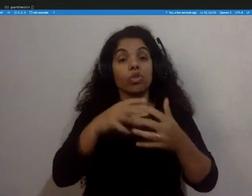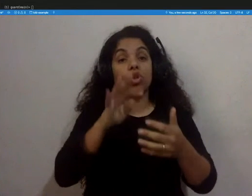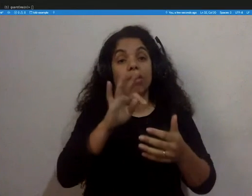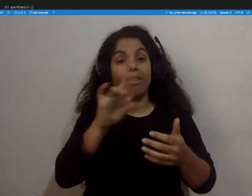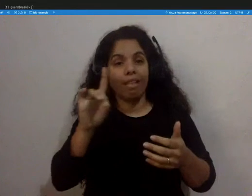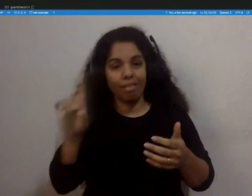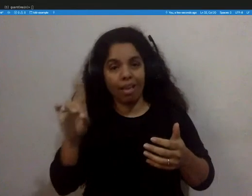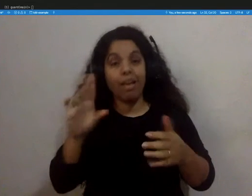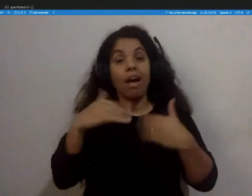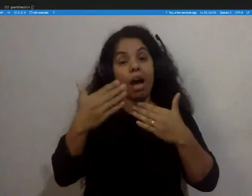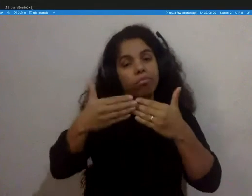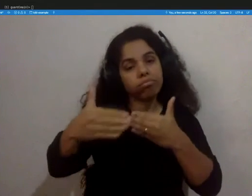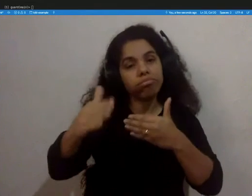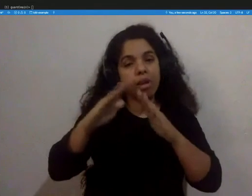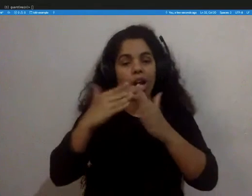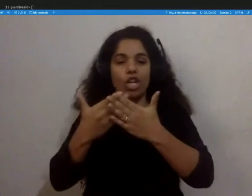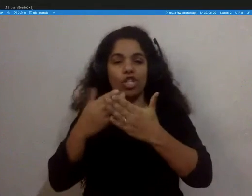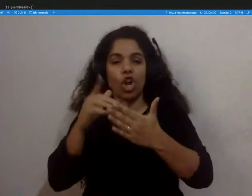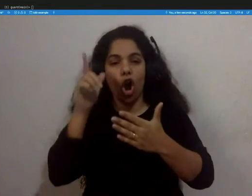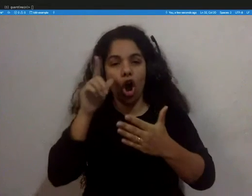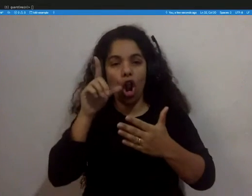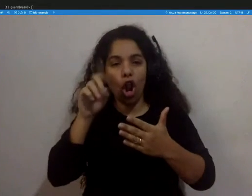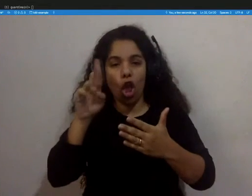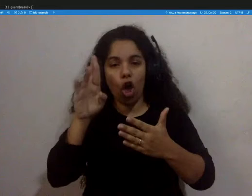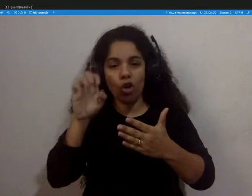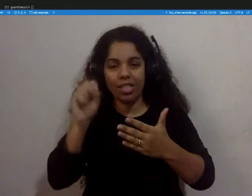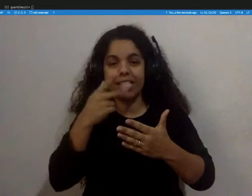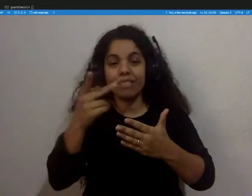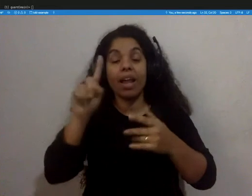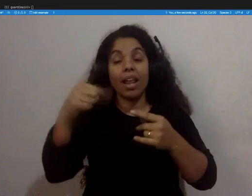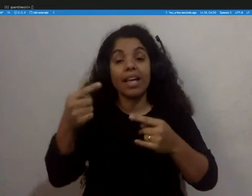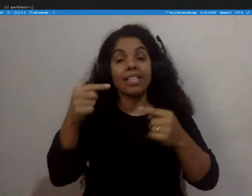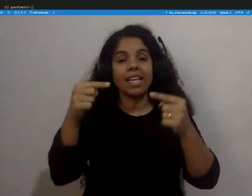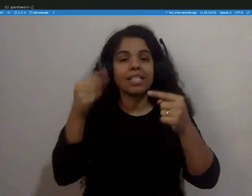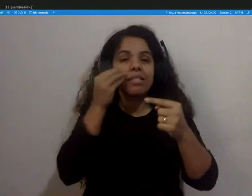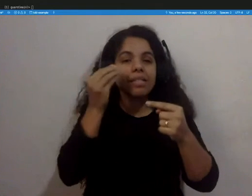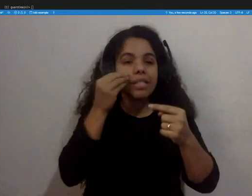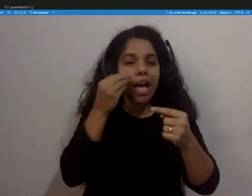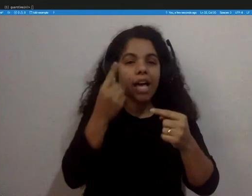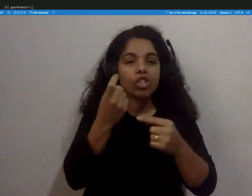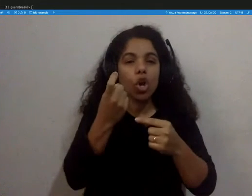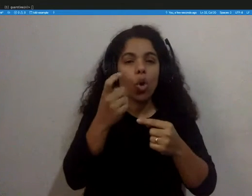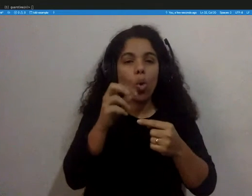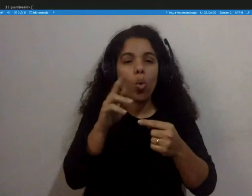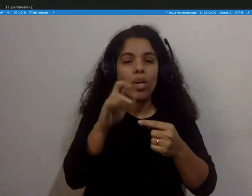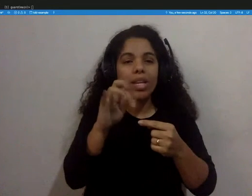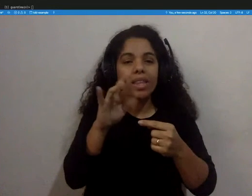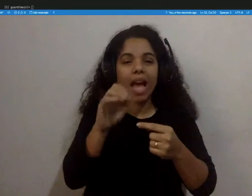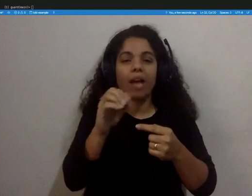que a Escola de Londres fala é o seguinte, além desses testes unitários para você resolver o problema passo a